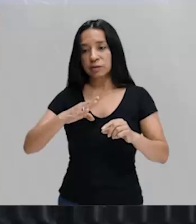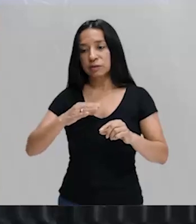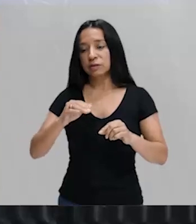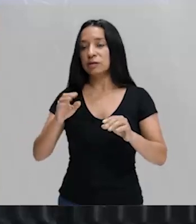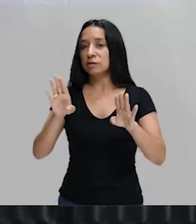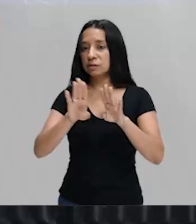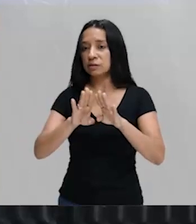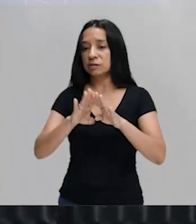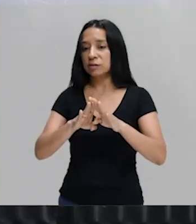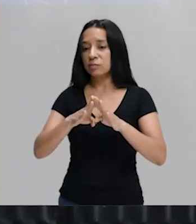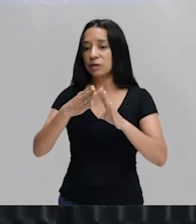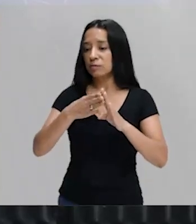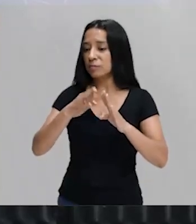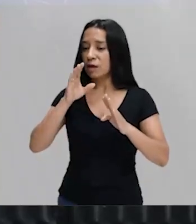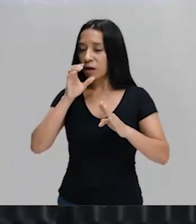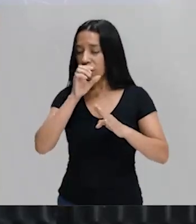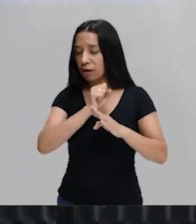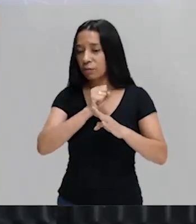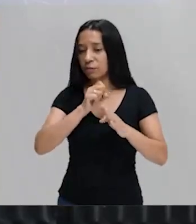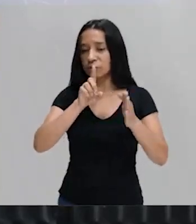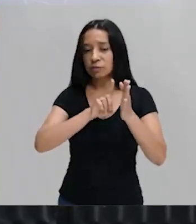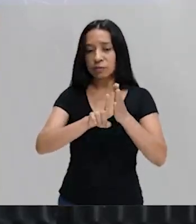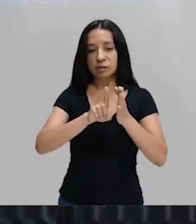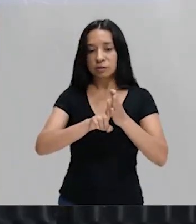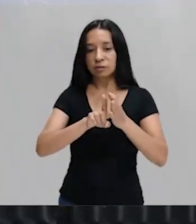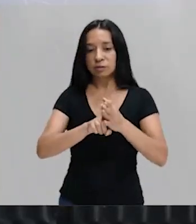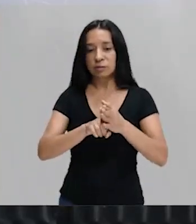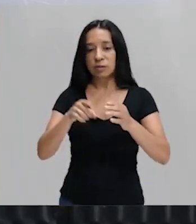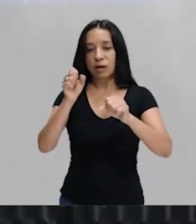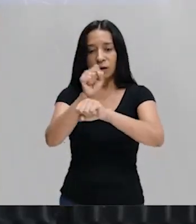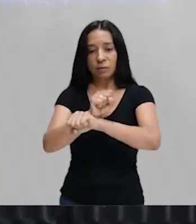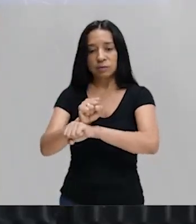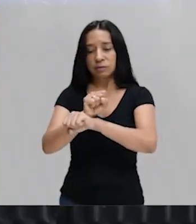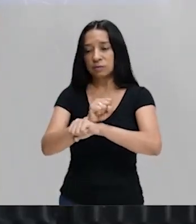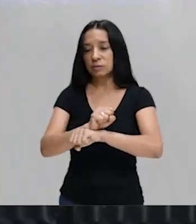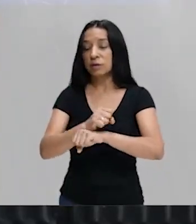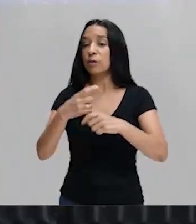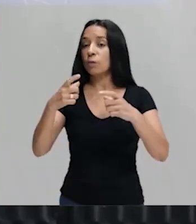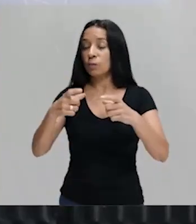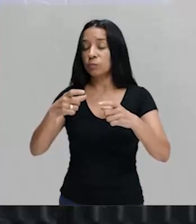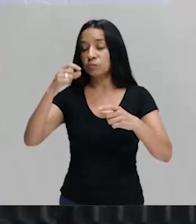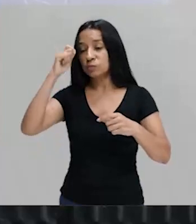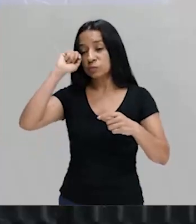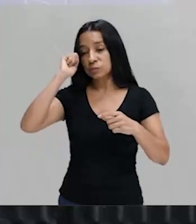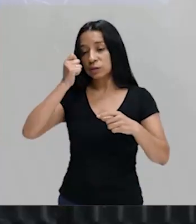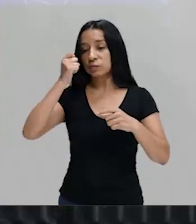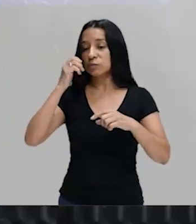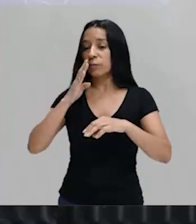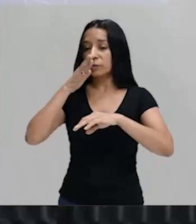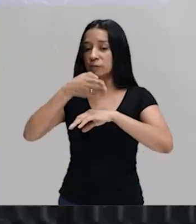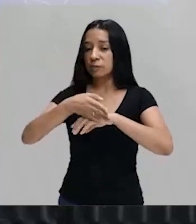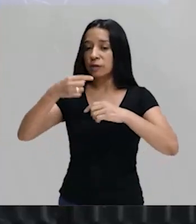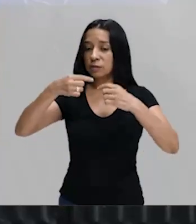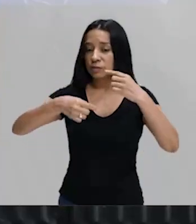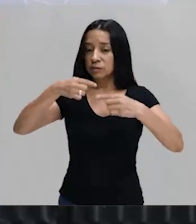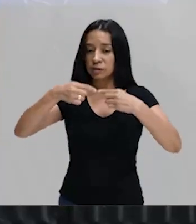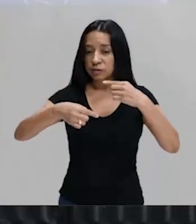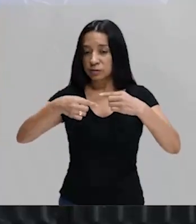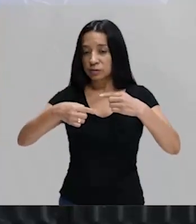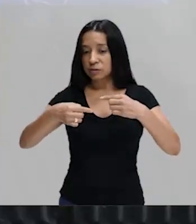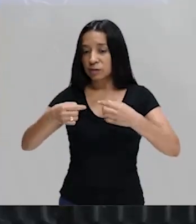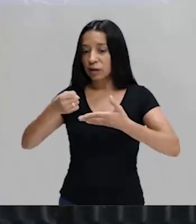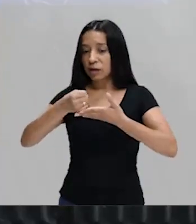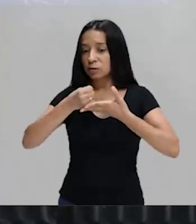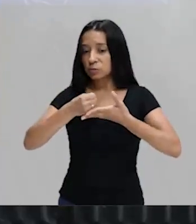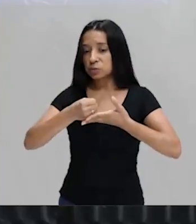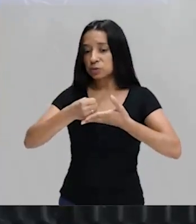questão abolicionista, onde negros que participaram da Guerra do Paraguai, que voltaram de lá vitoriosos, encamparam o movimento